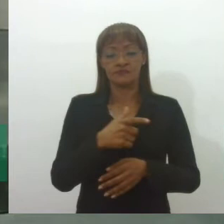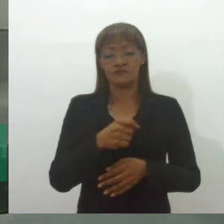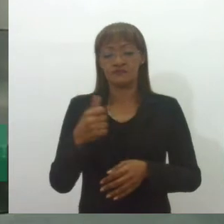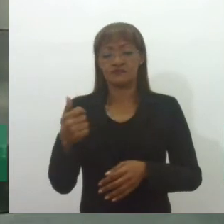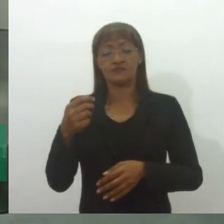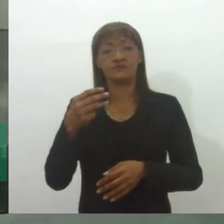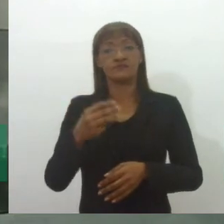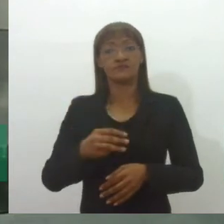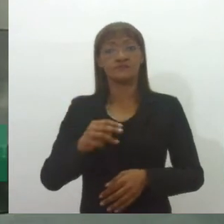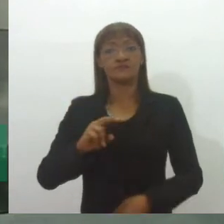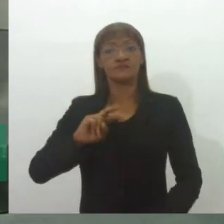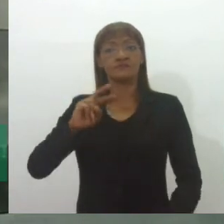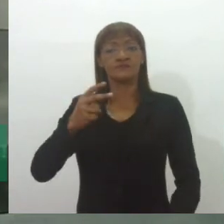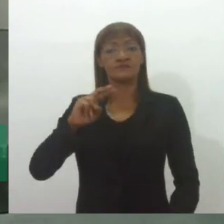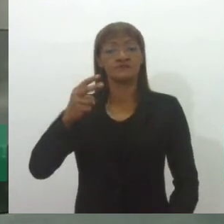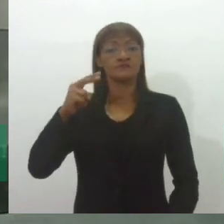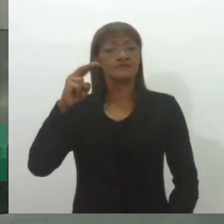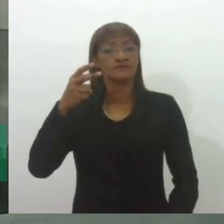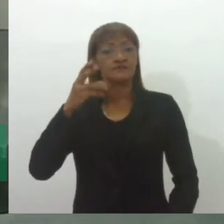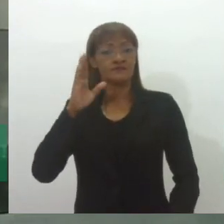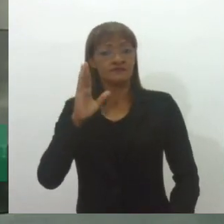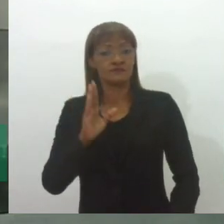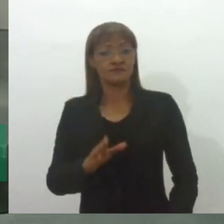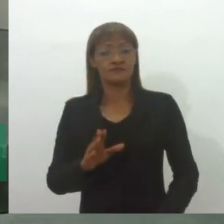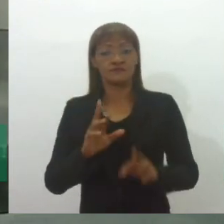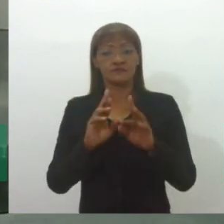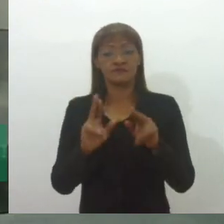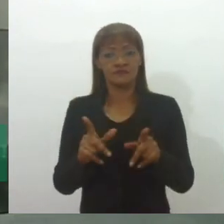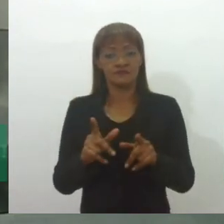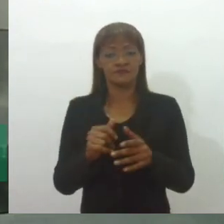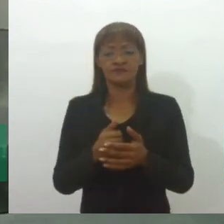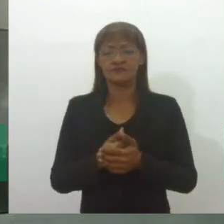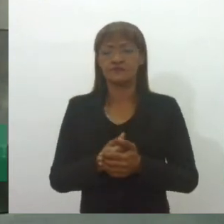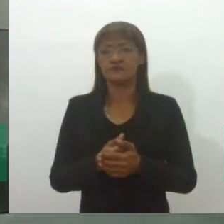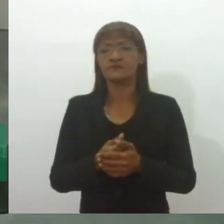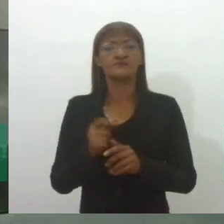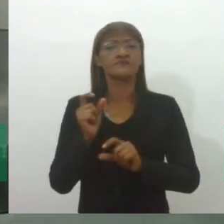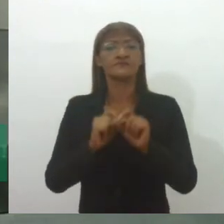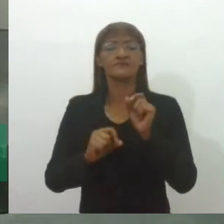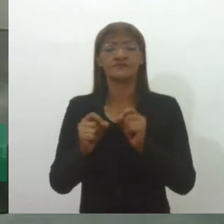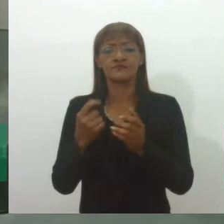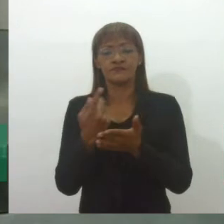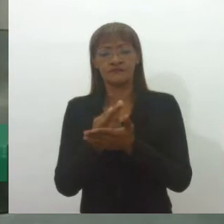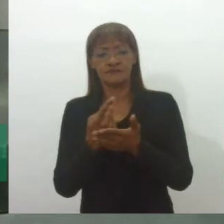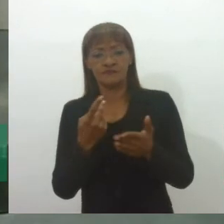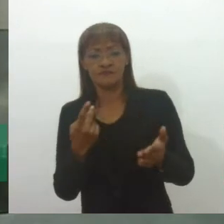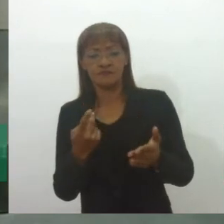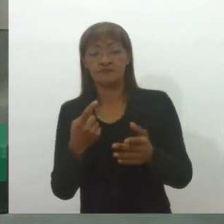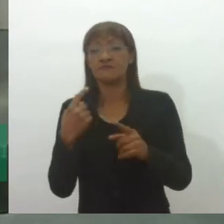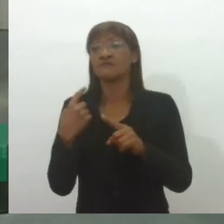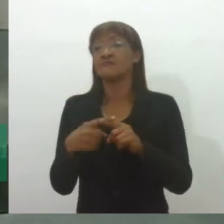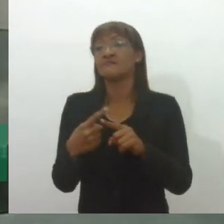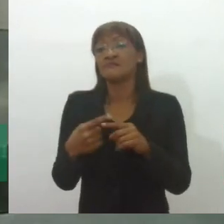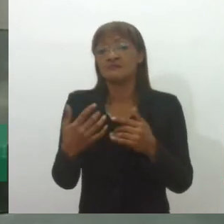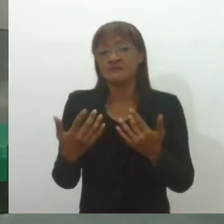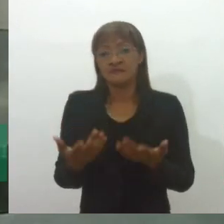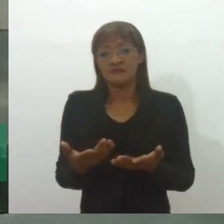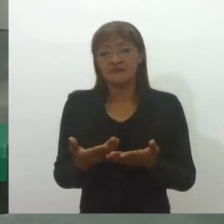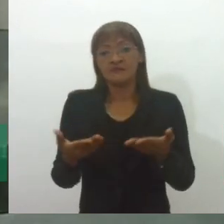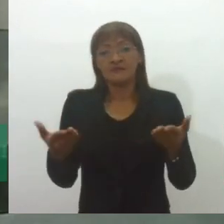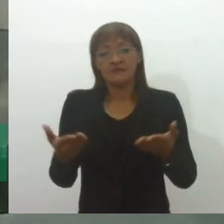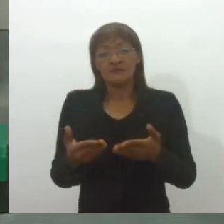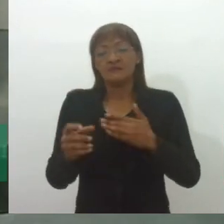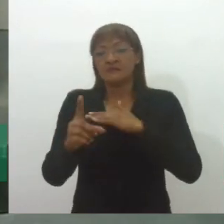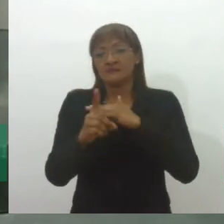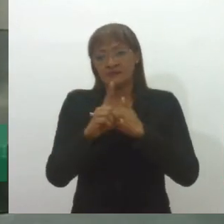em ritmo maior que o da inflação. O que vem acontecendo e quais são as perspectivas para os consumidores em